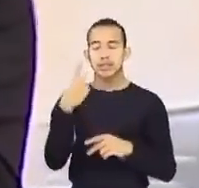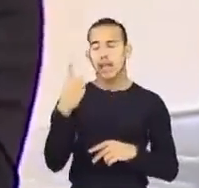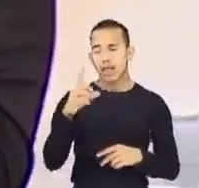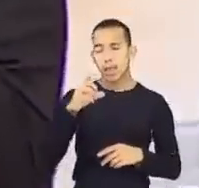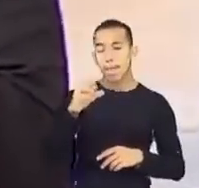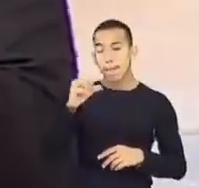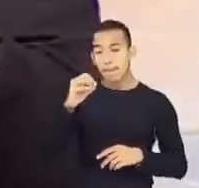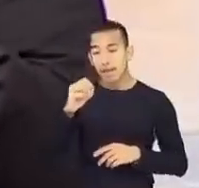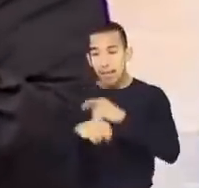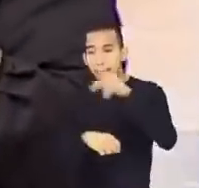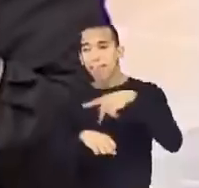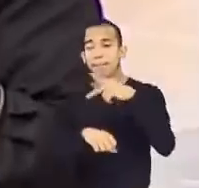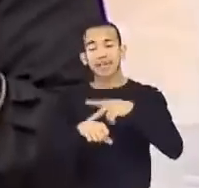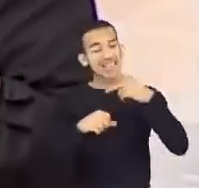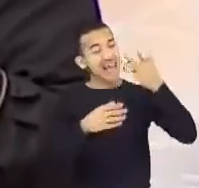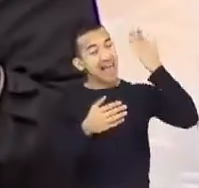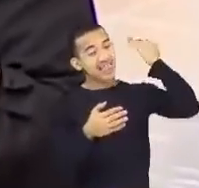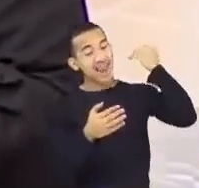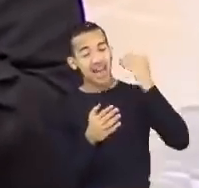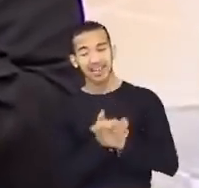190 países atrás de nós,